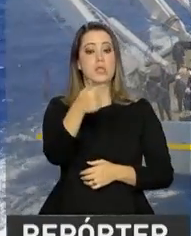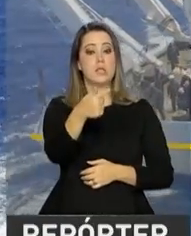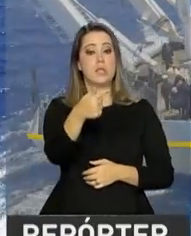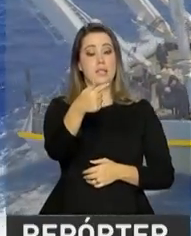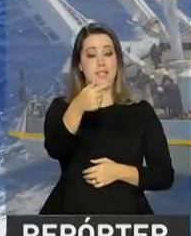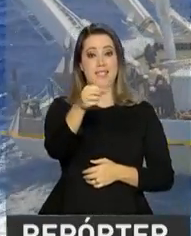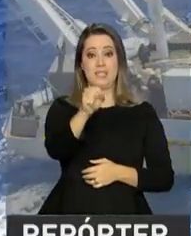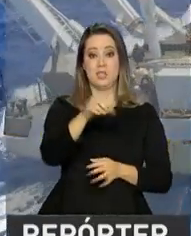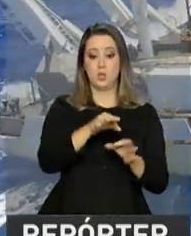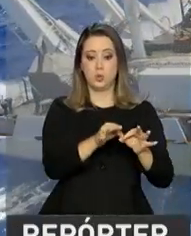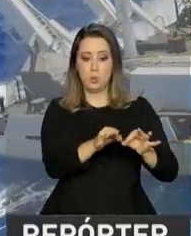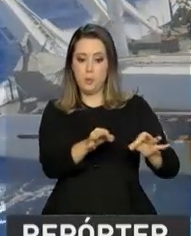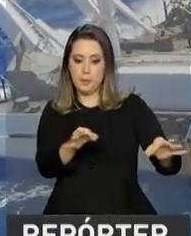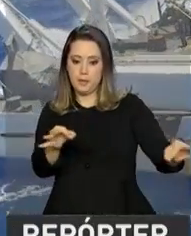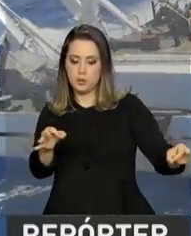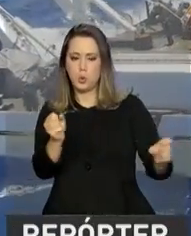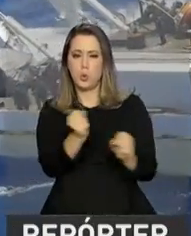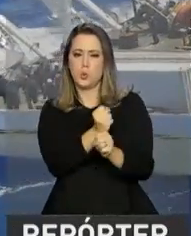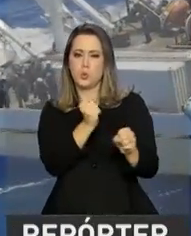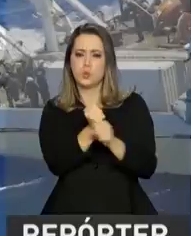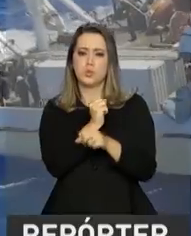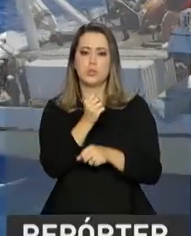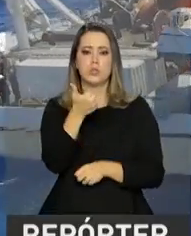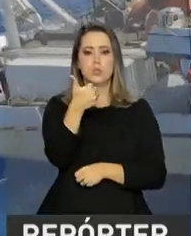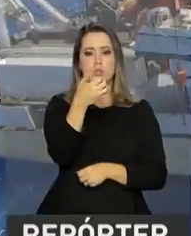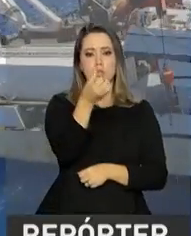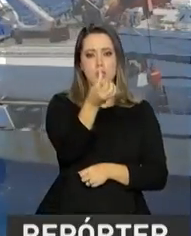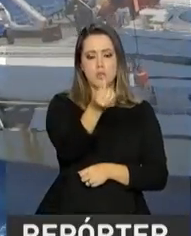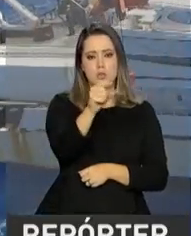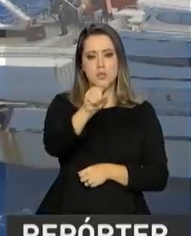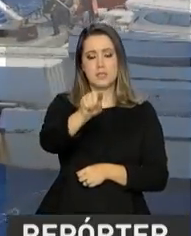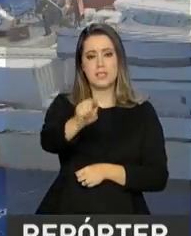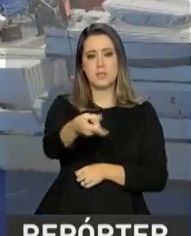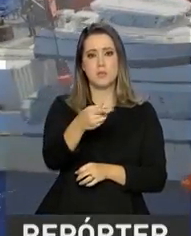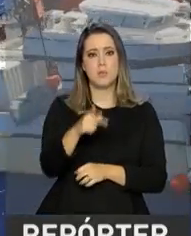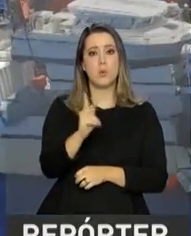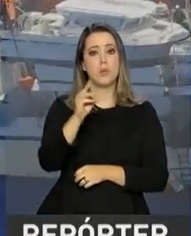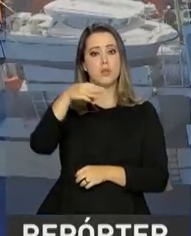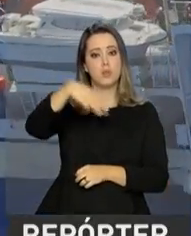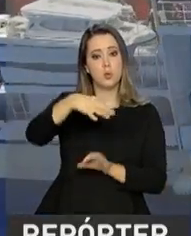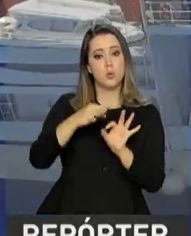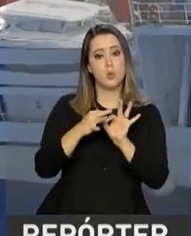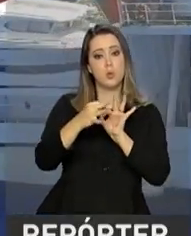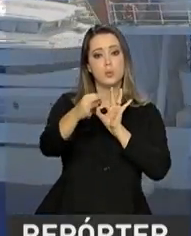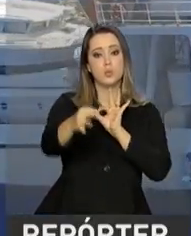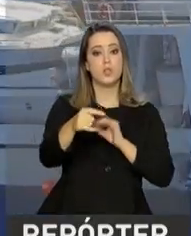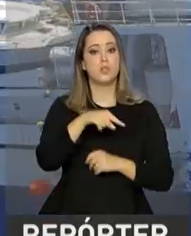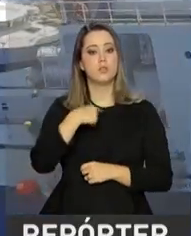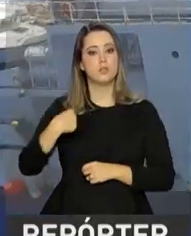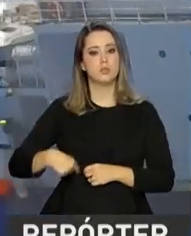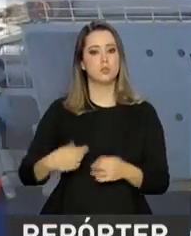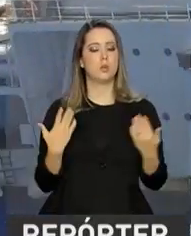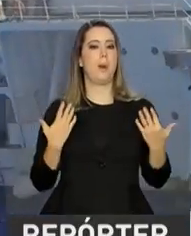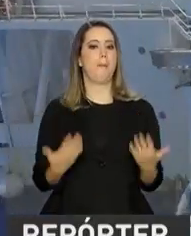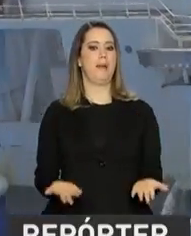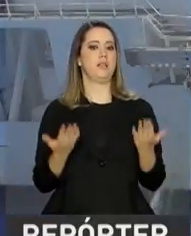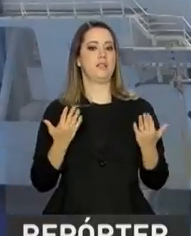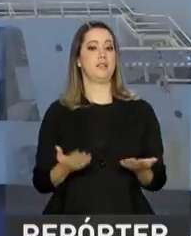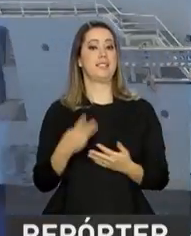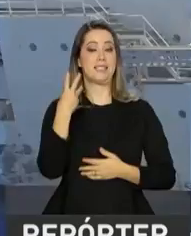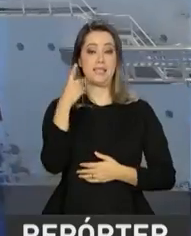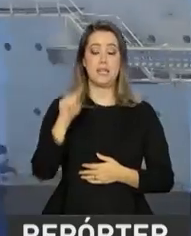78 metros. Foi construído a mais de 16 mil quilômetros do Brasil, na China. Pesa mais de 3